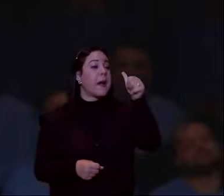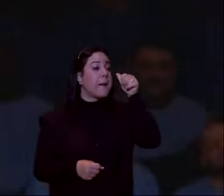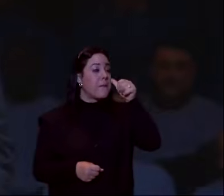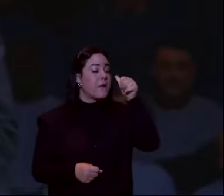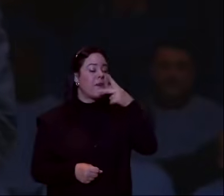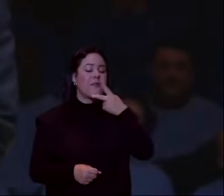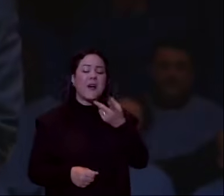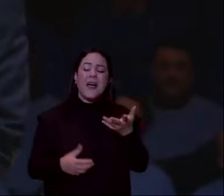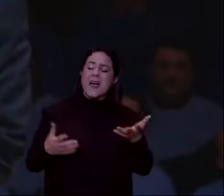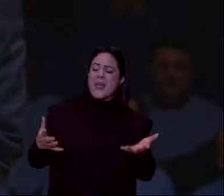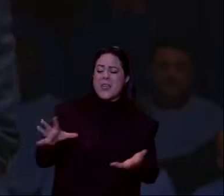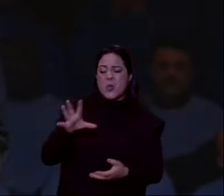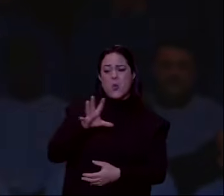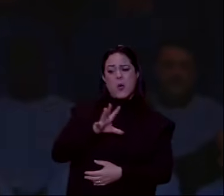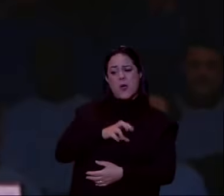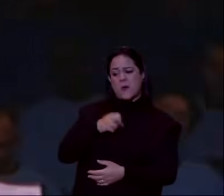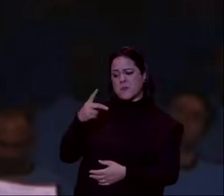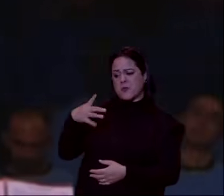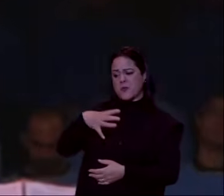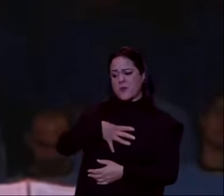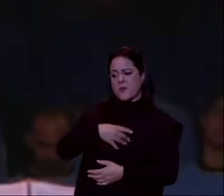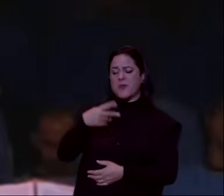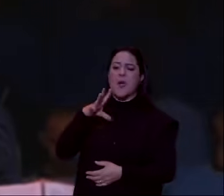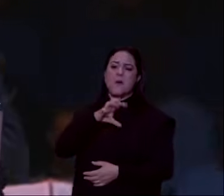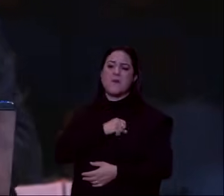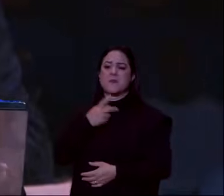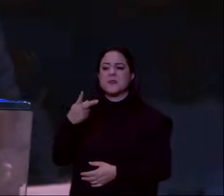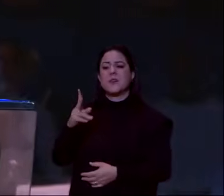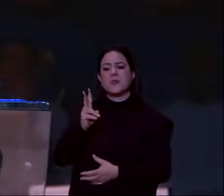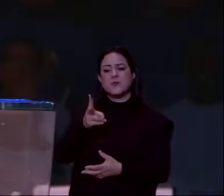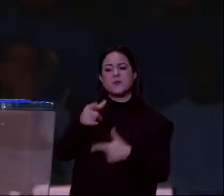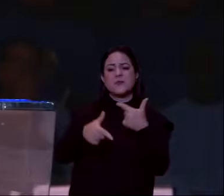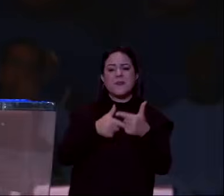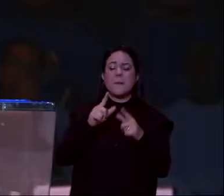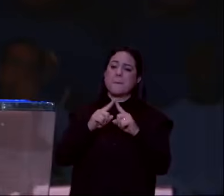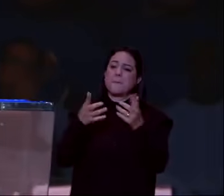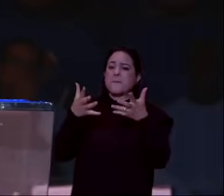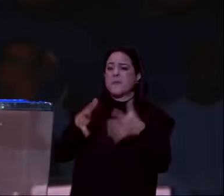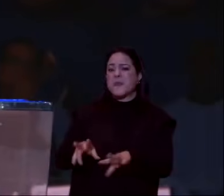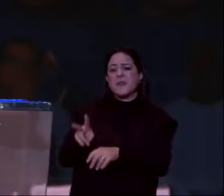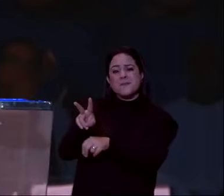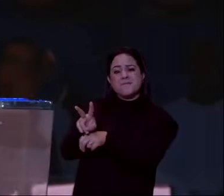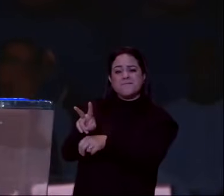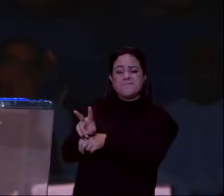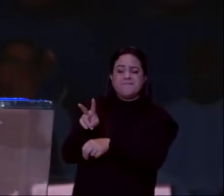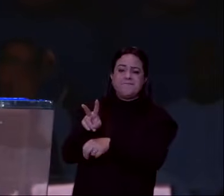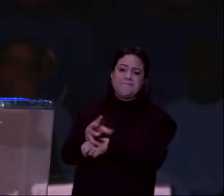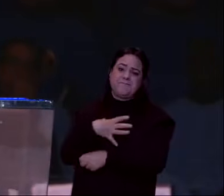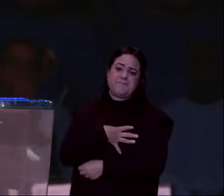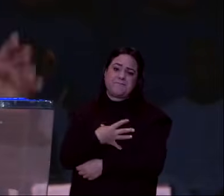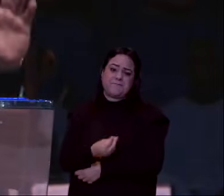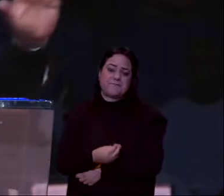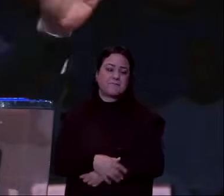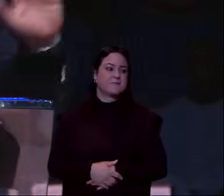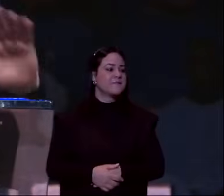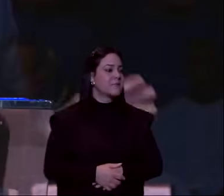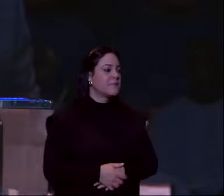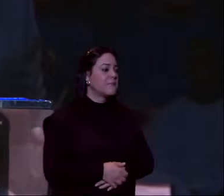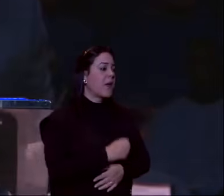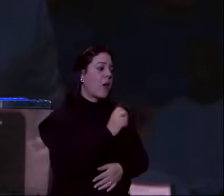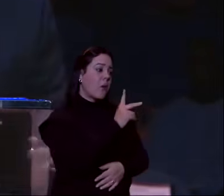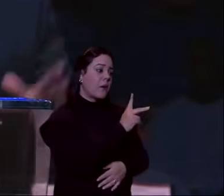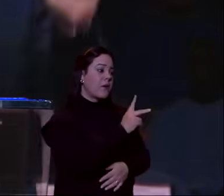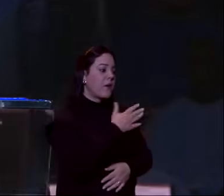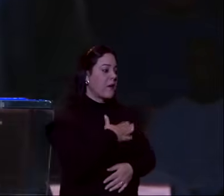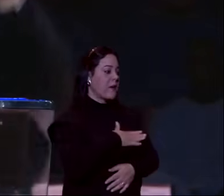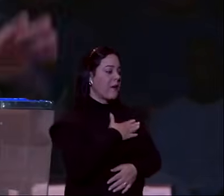senhora diz assim: olha, eu amo seu filho, eu amo vocês, quero continuar trabalhando na casa, mas eu não quero ser babá. E ela falou: ah, tá bem, pode